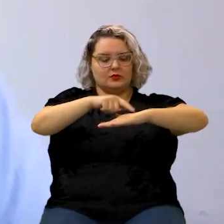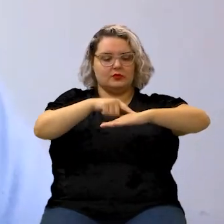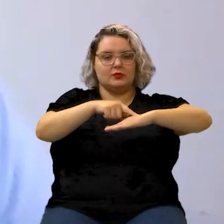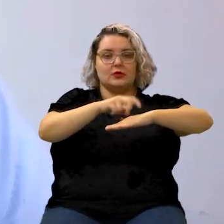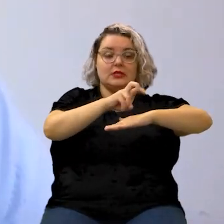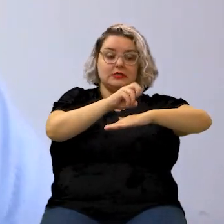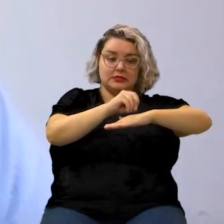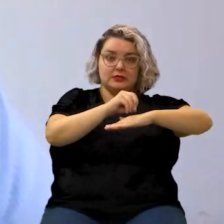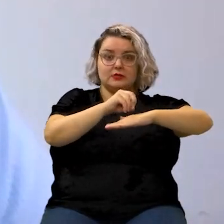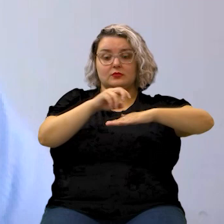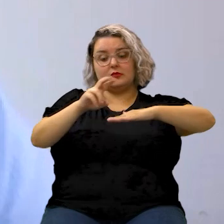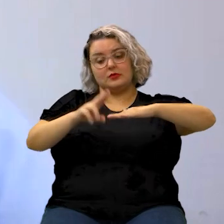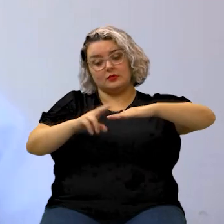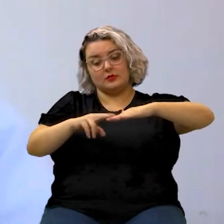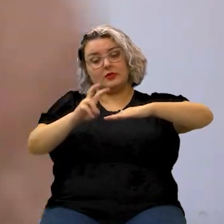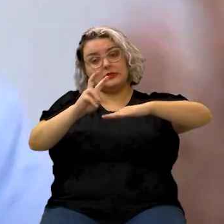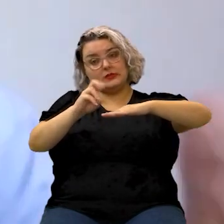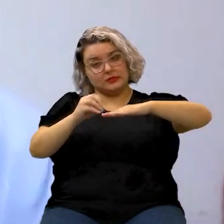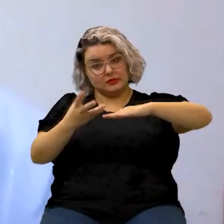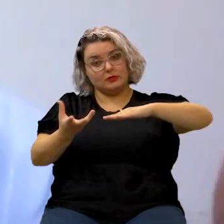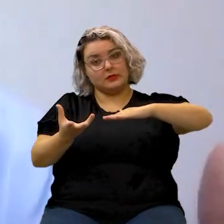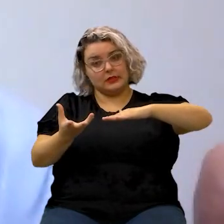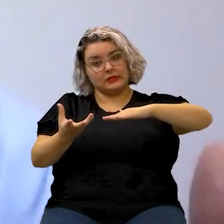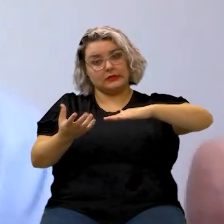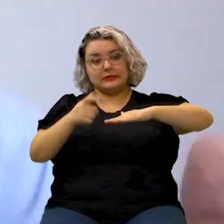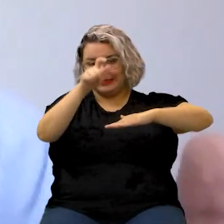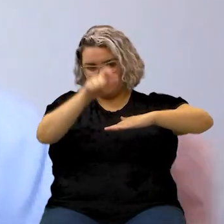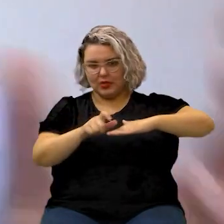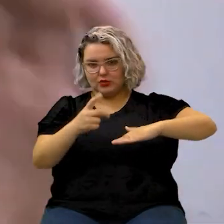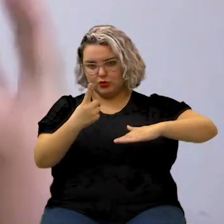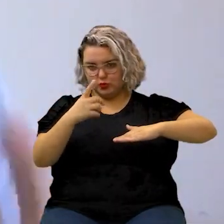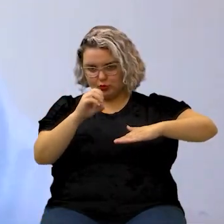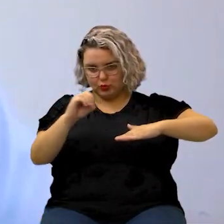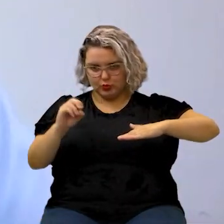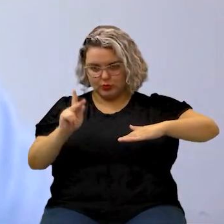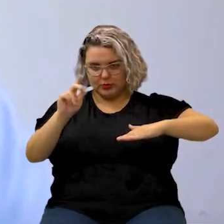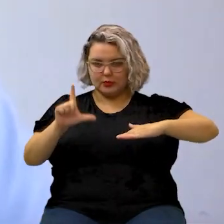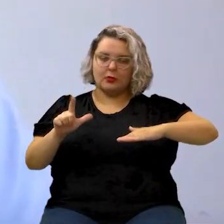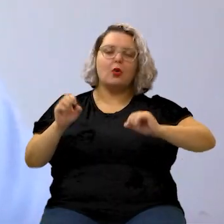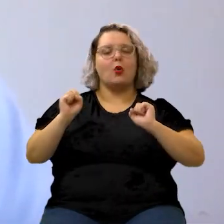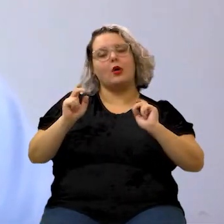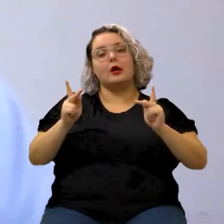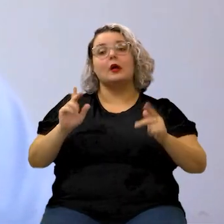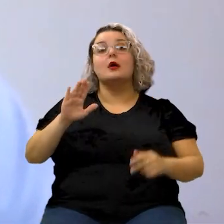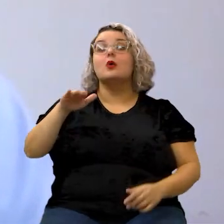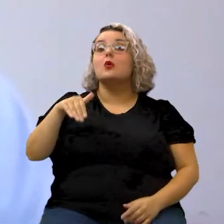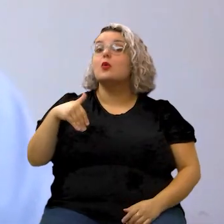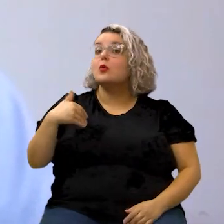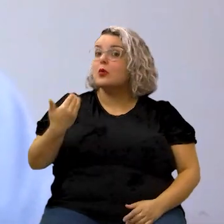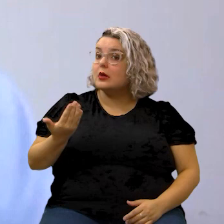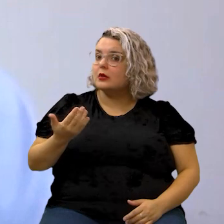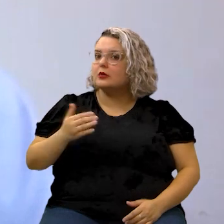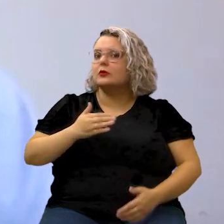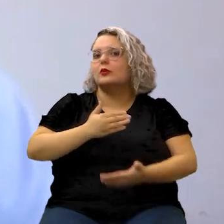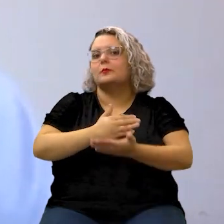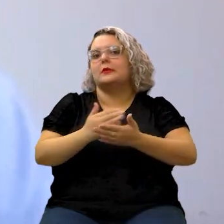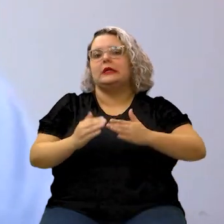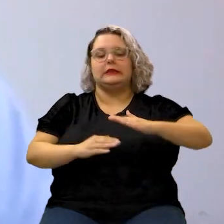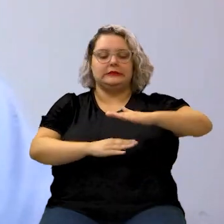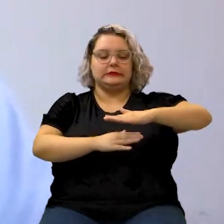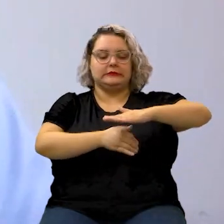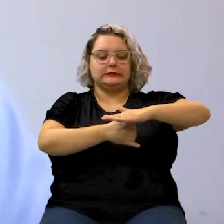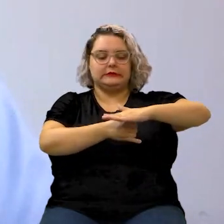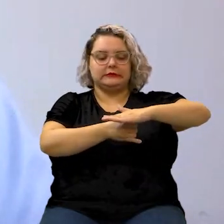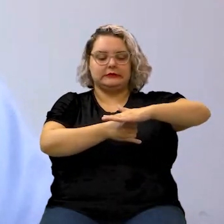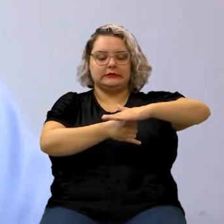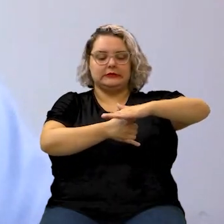ficar metade na parte de trás e metade na parte da frente. Até aí, tudo bem. Só que quando a gente começa a aumentar o